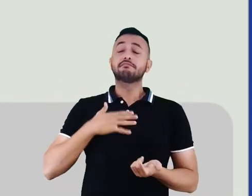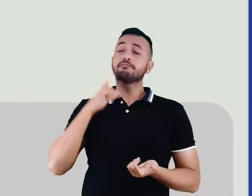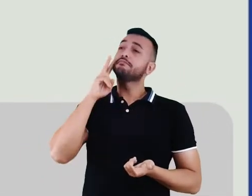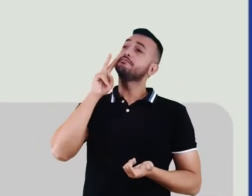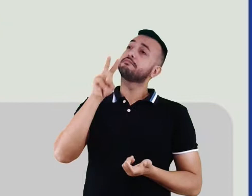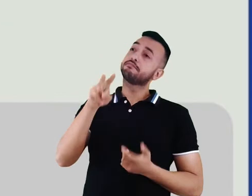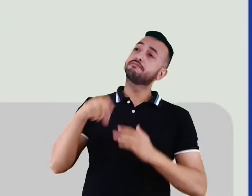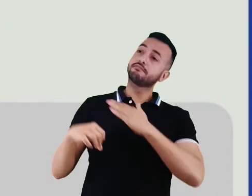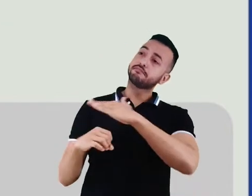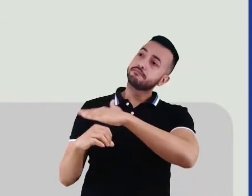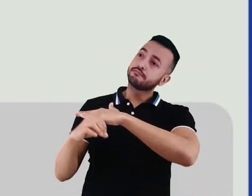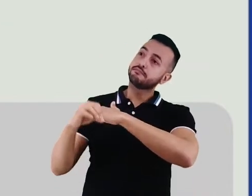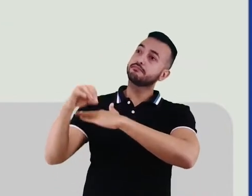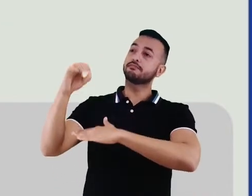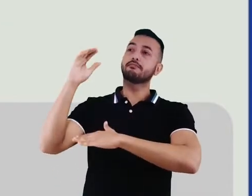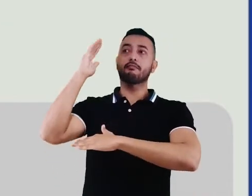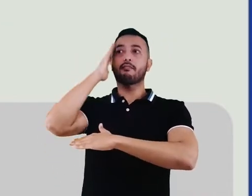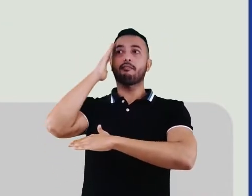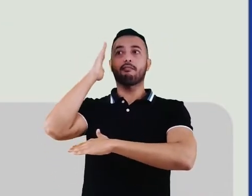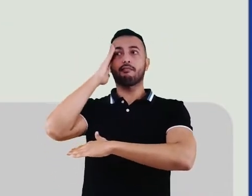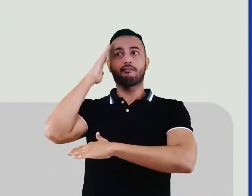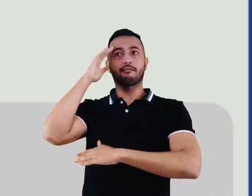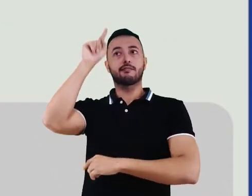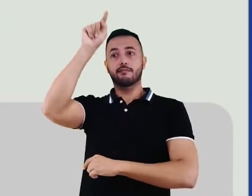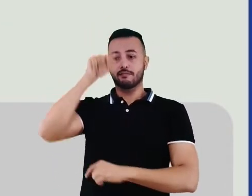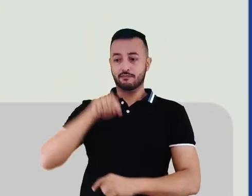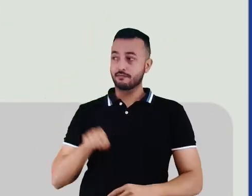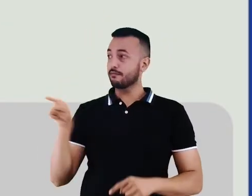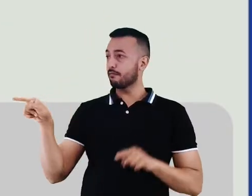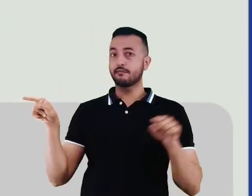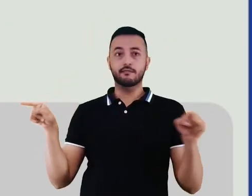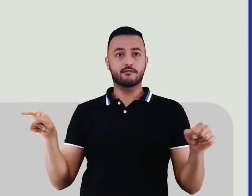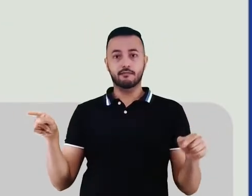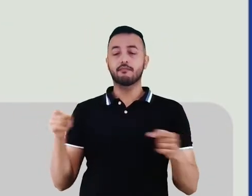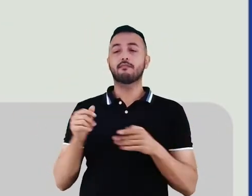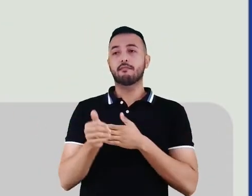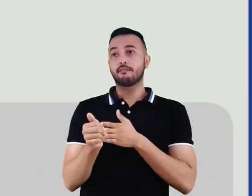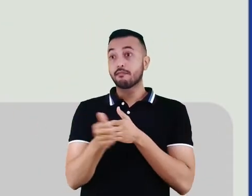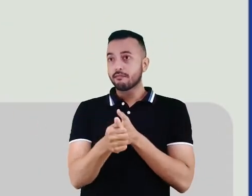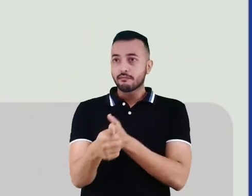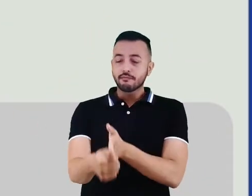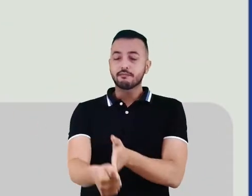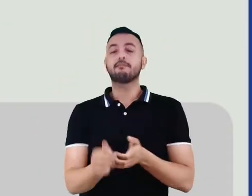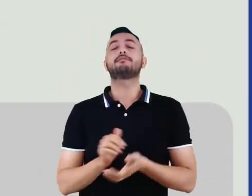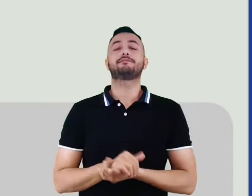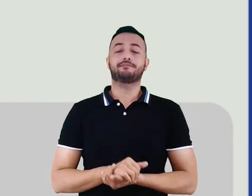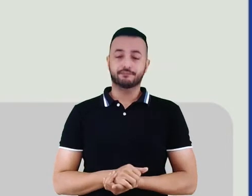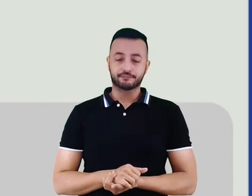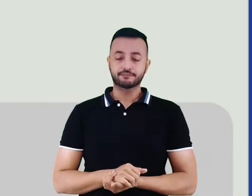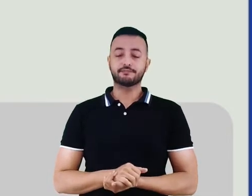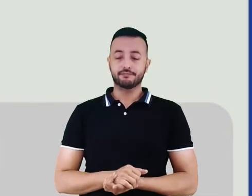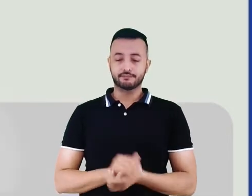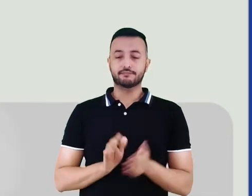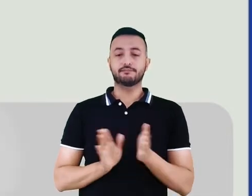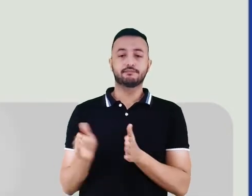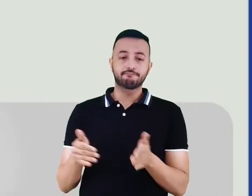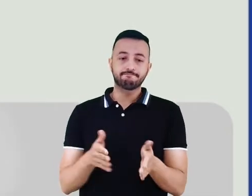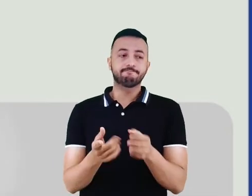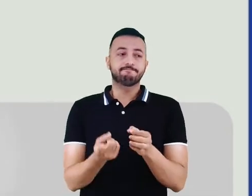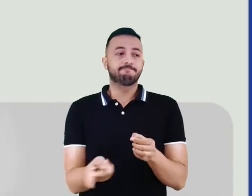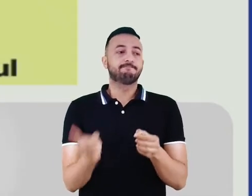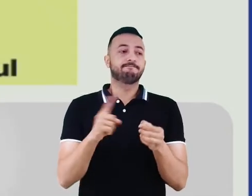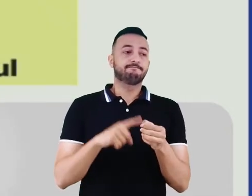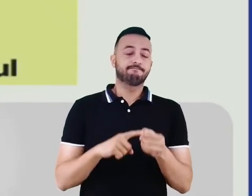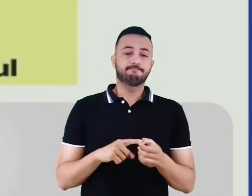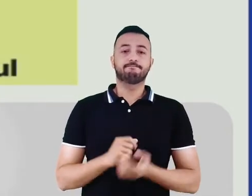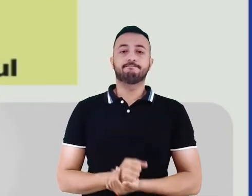sol, para entender esses pontos cardeais, para se orientar, ok? Para saber o caminho de